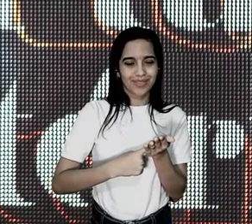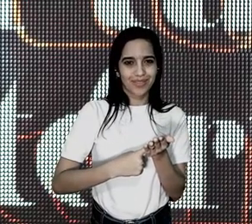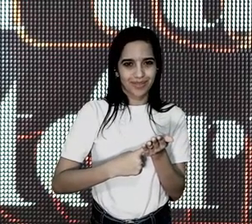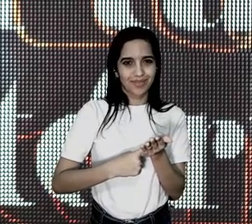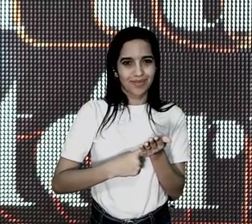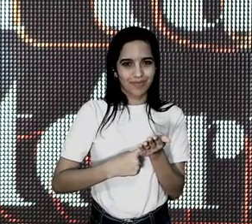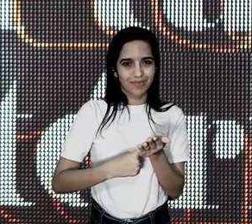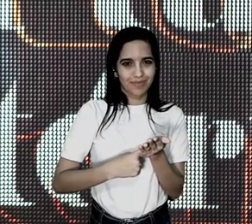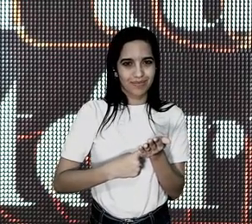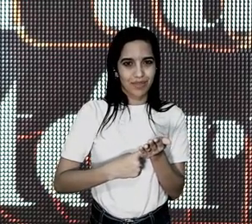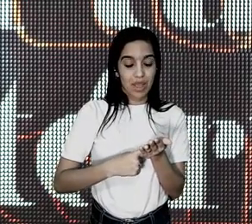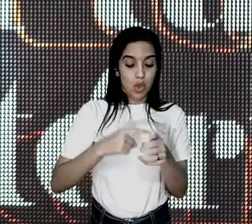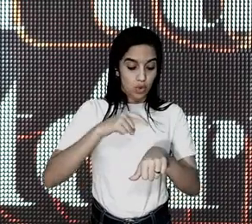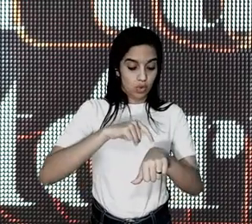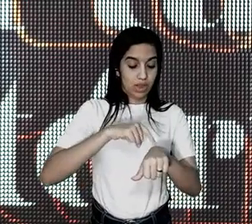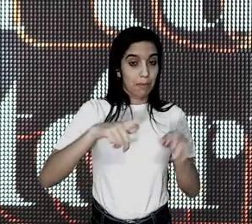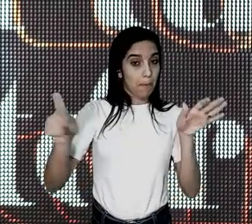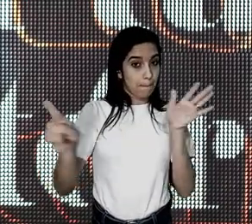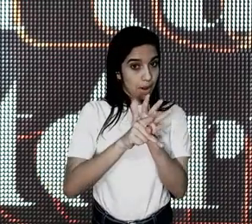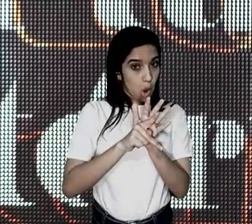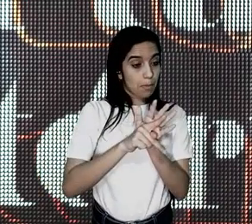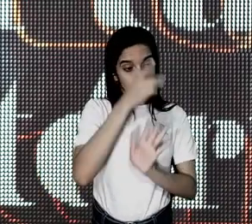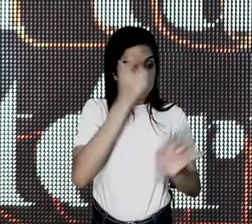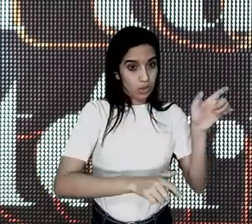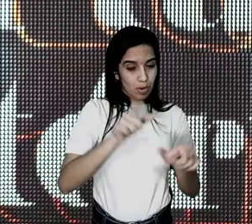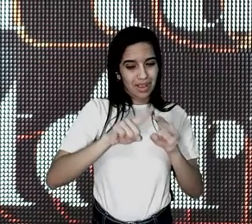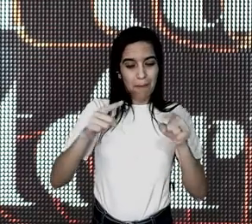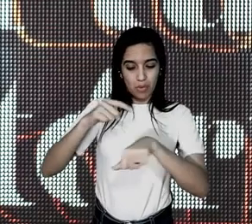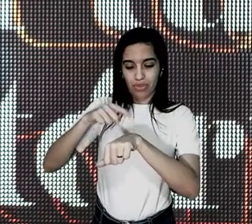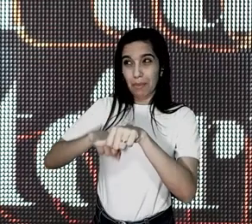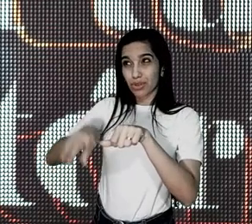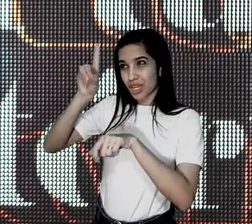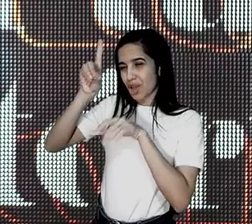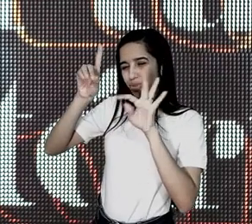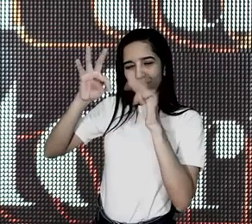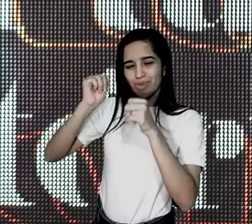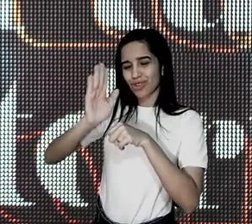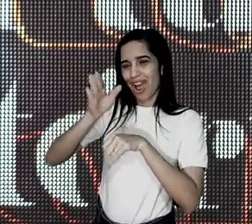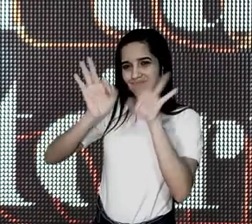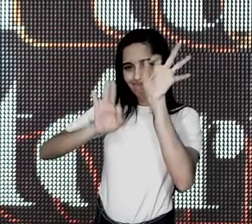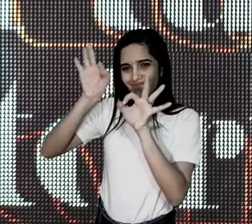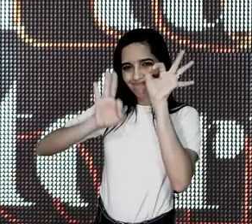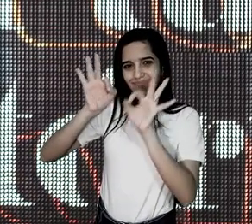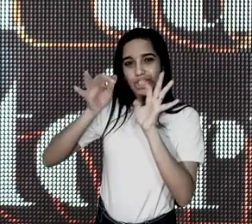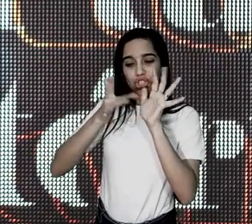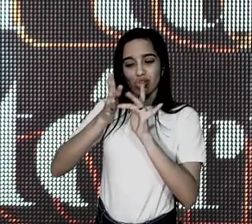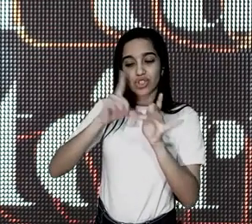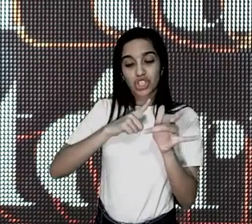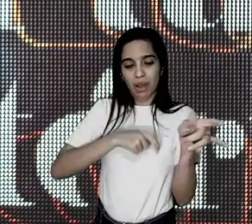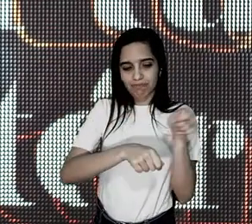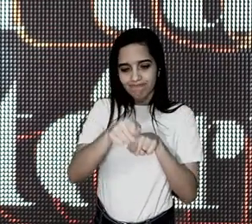Humanamente falando, ou no Cronos, mas no Kairos, já estava tudo planejado. Jesus tinha o